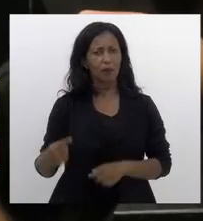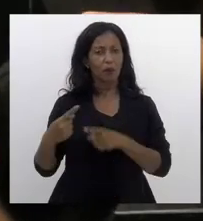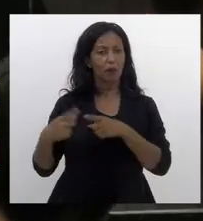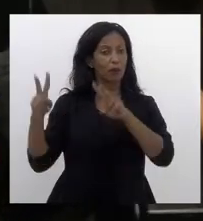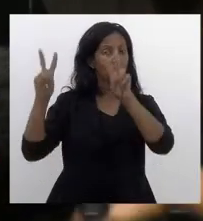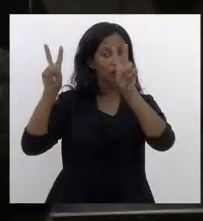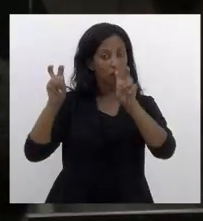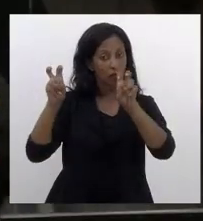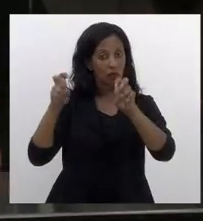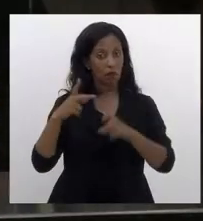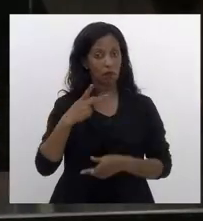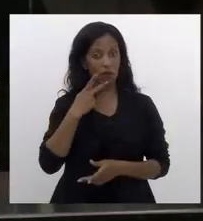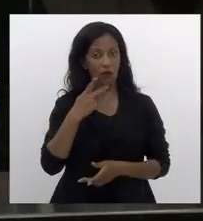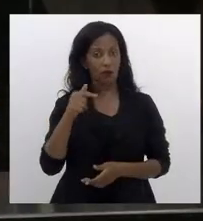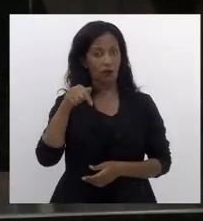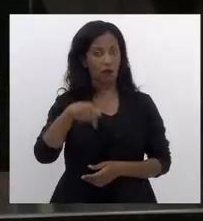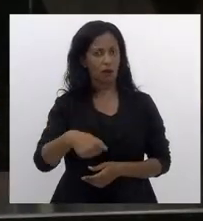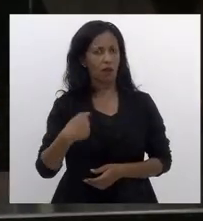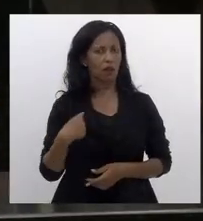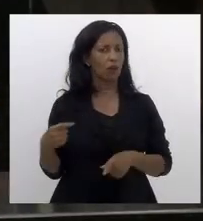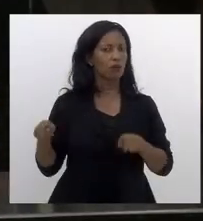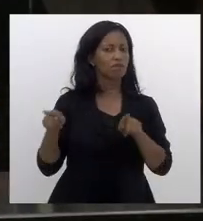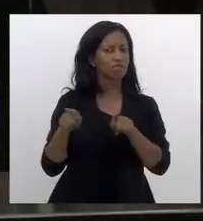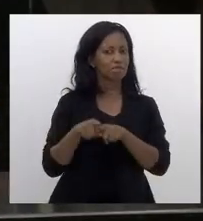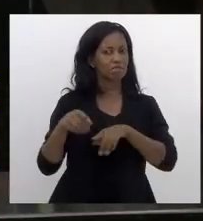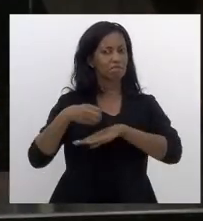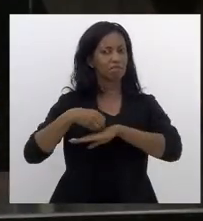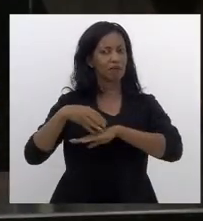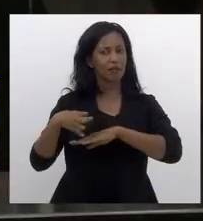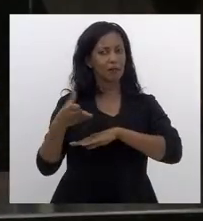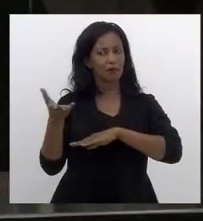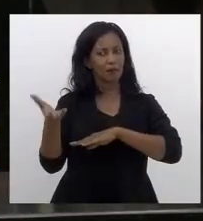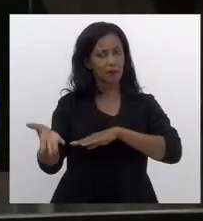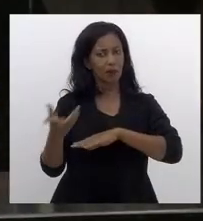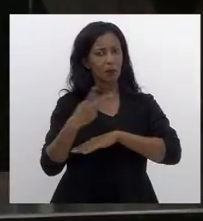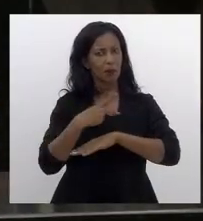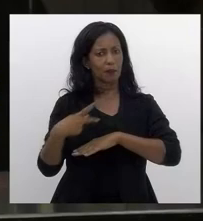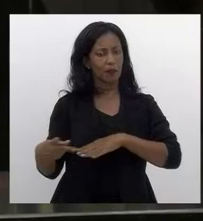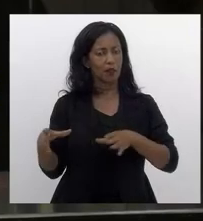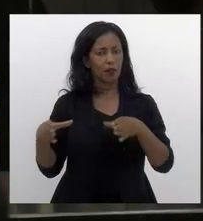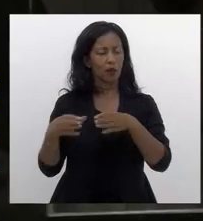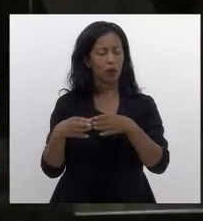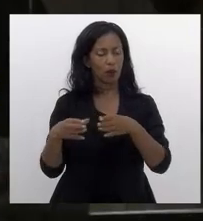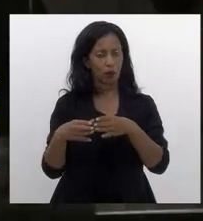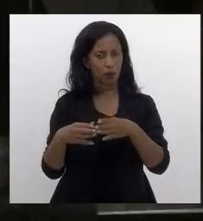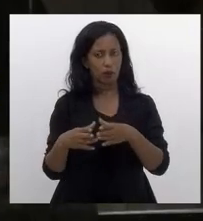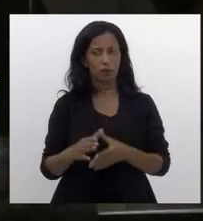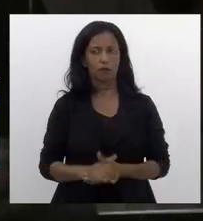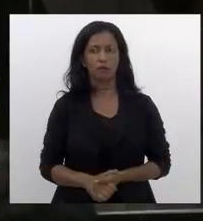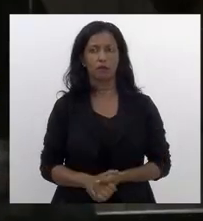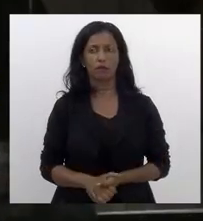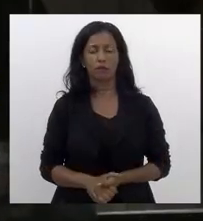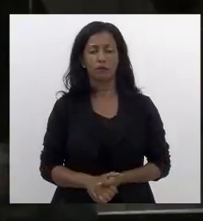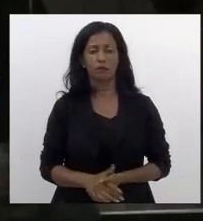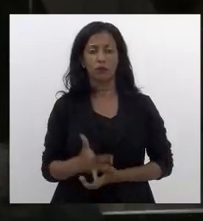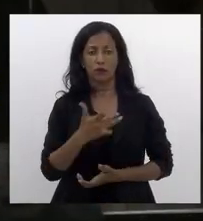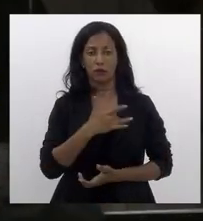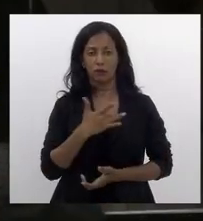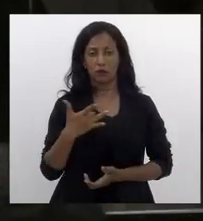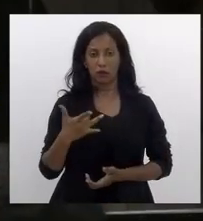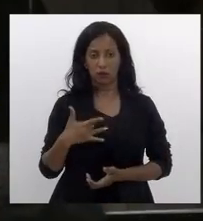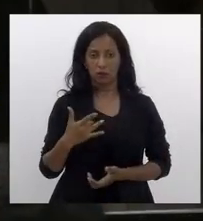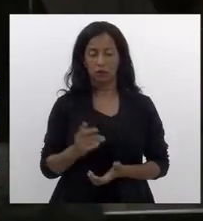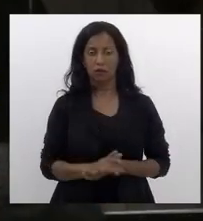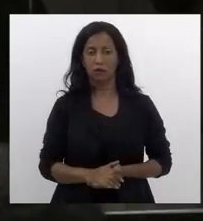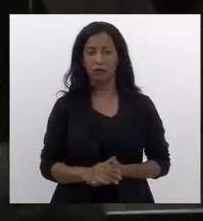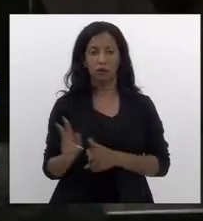falar aqui, eu também já estaria encaminhando para a senhora como presidente da Comissão de Saúde,